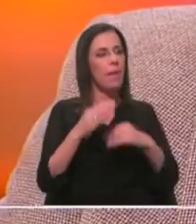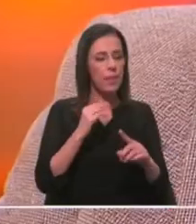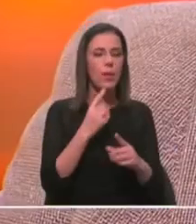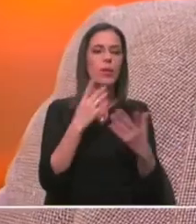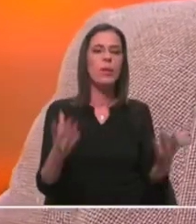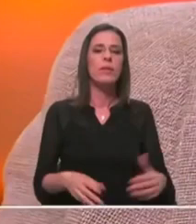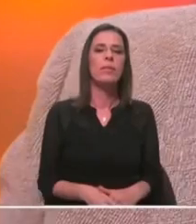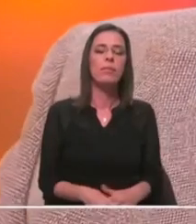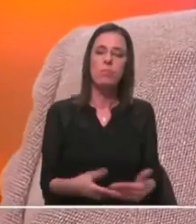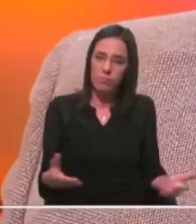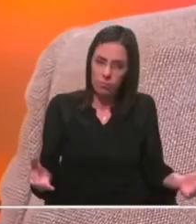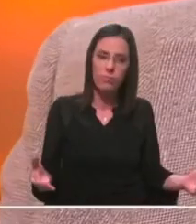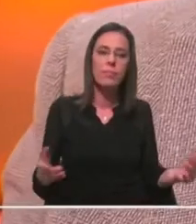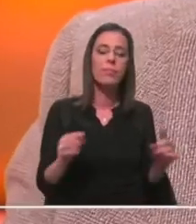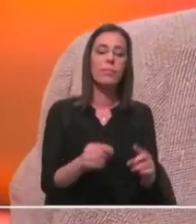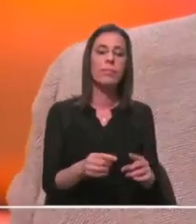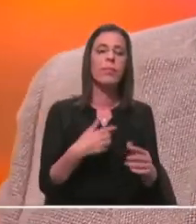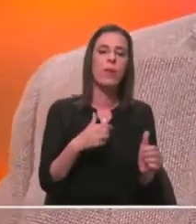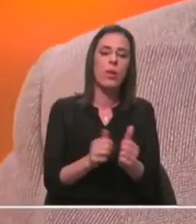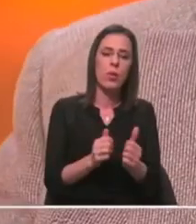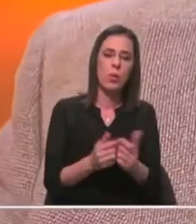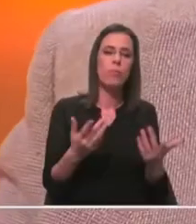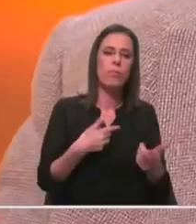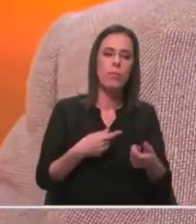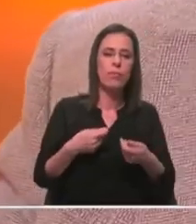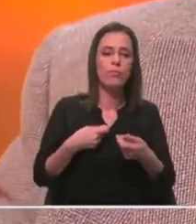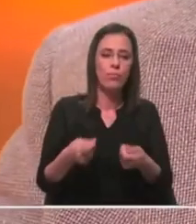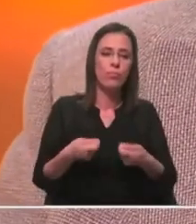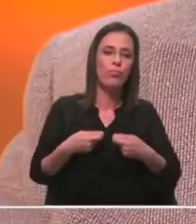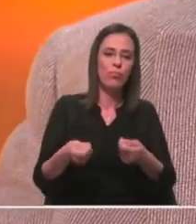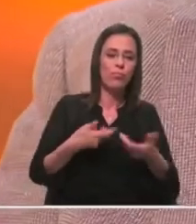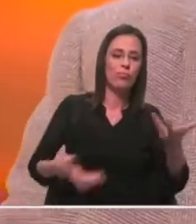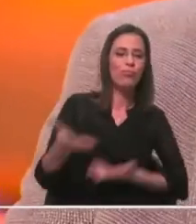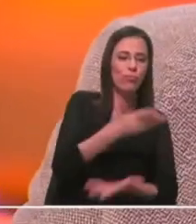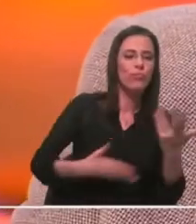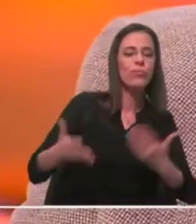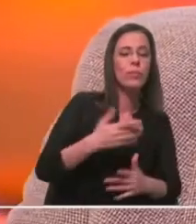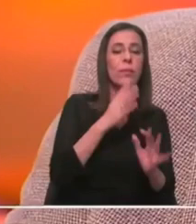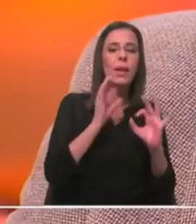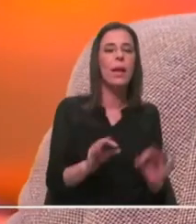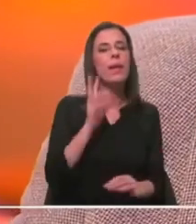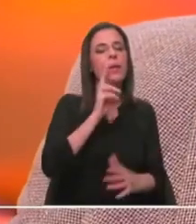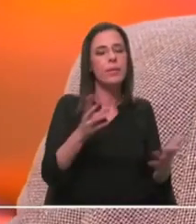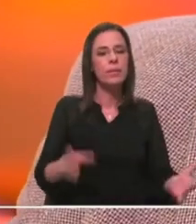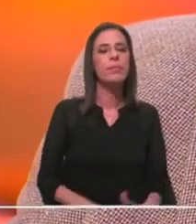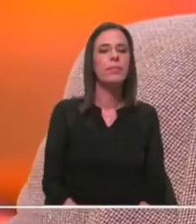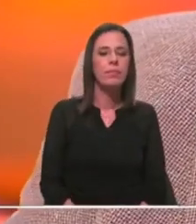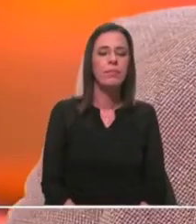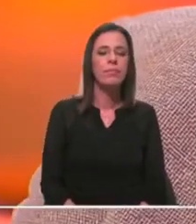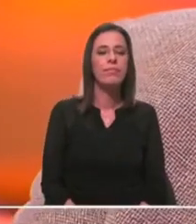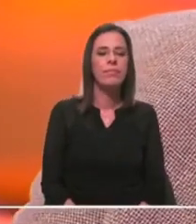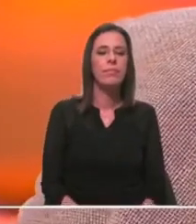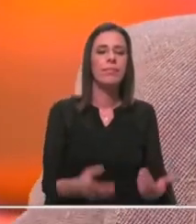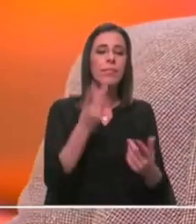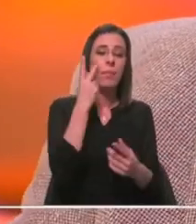imenso e portanto e E essas pessoas vão noos acompanhando cada um p puxamos uns pelos outros e é bom ver que acabam por